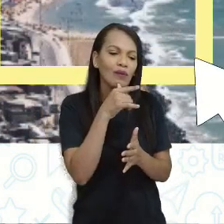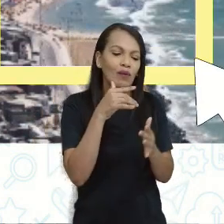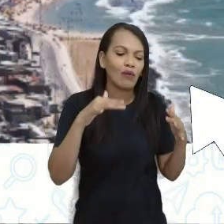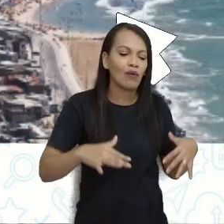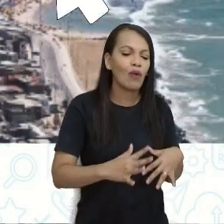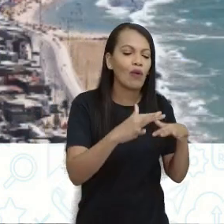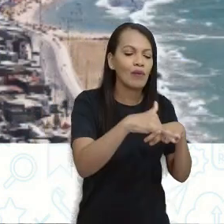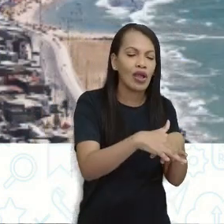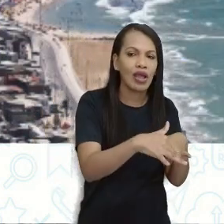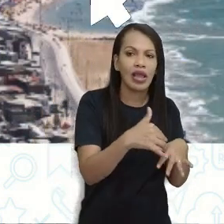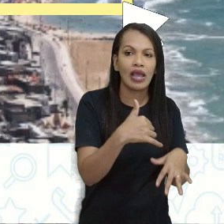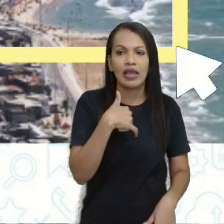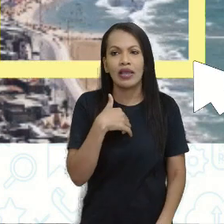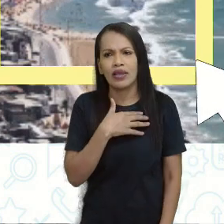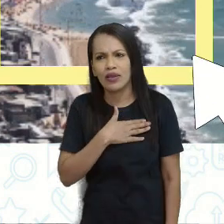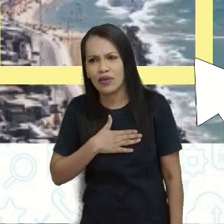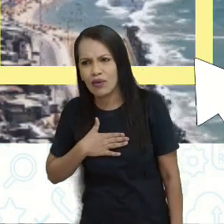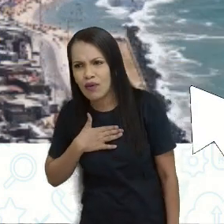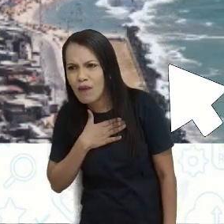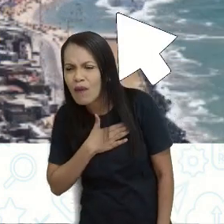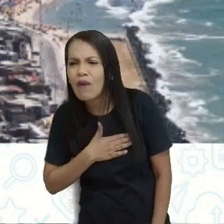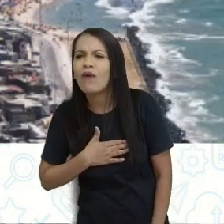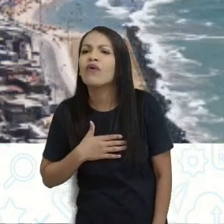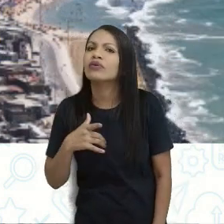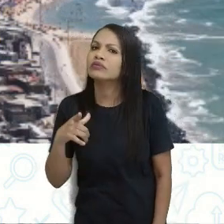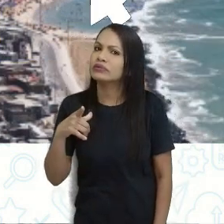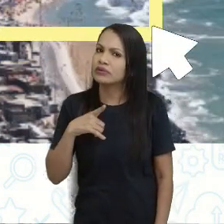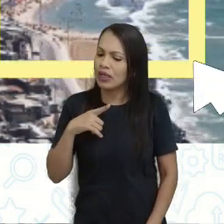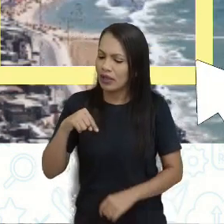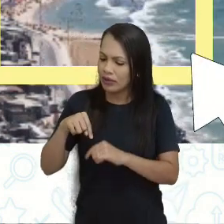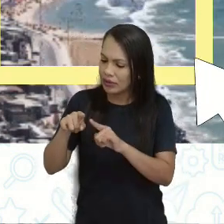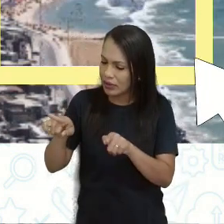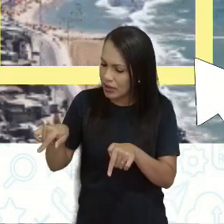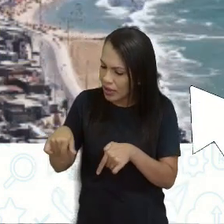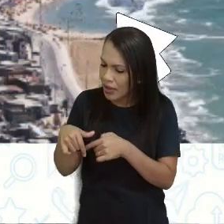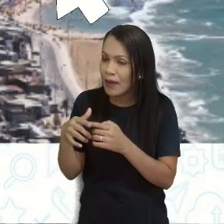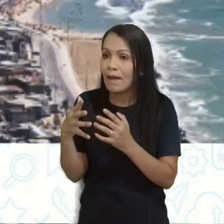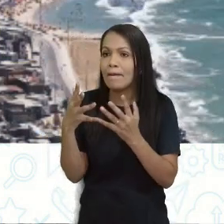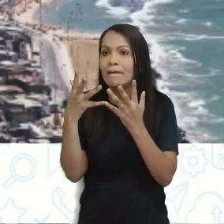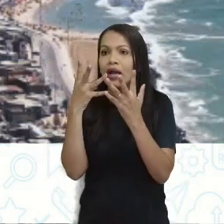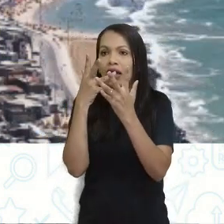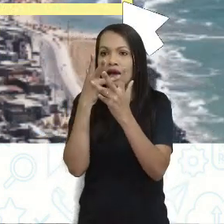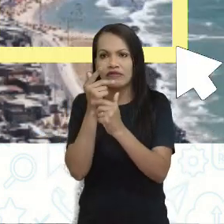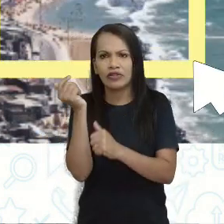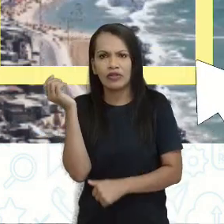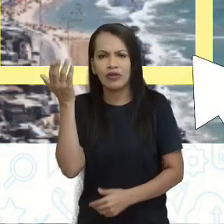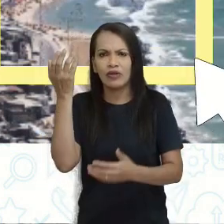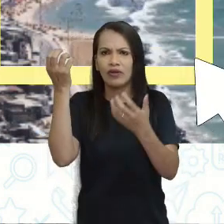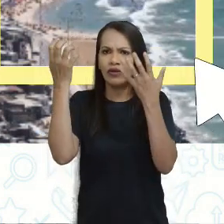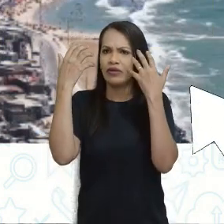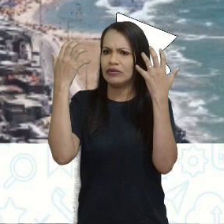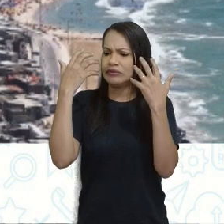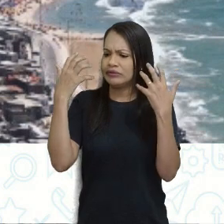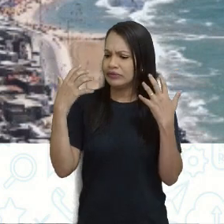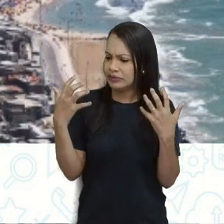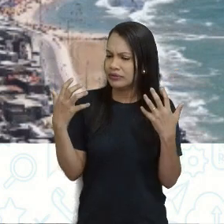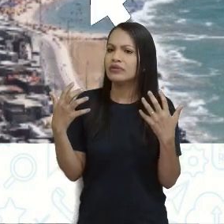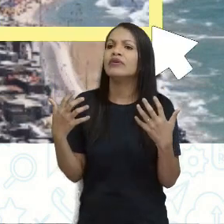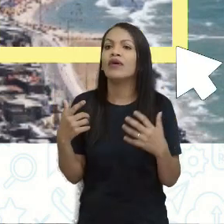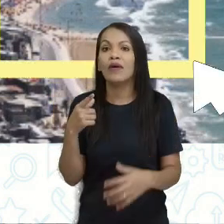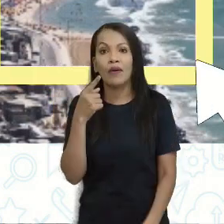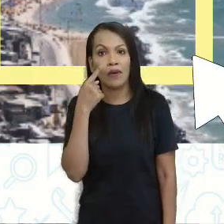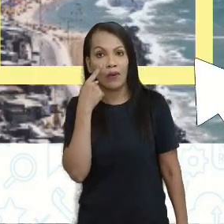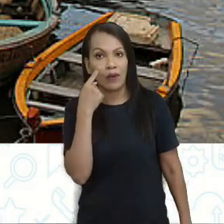viu, desse lugar aí, inclusive tem umas piscininhas aí, maravilhosa para banho, viu, para quem gosta de praia.